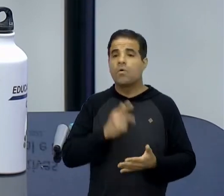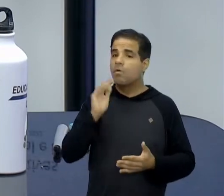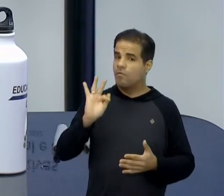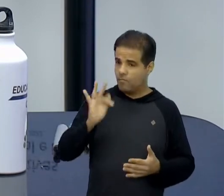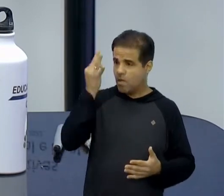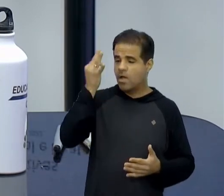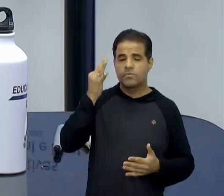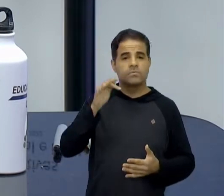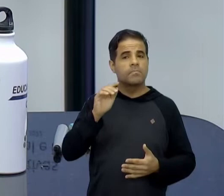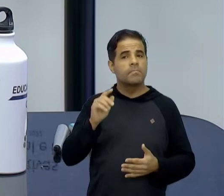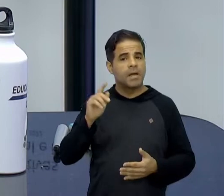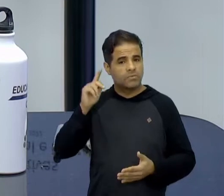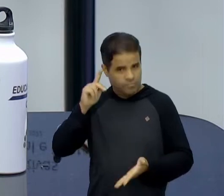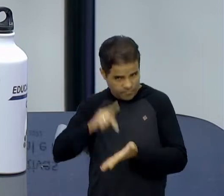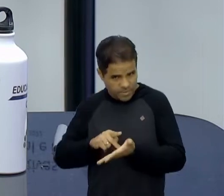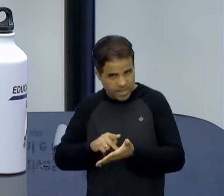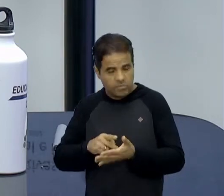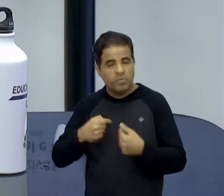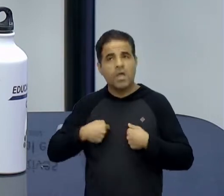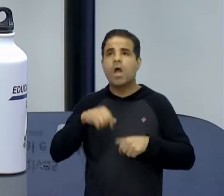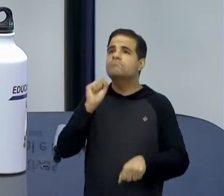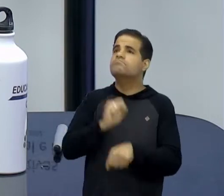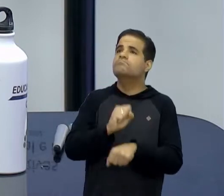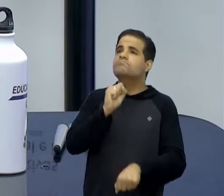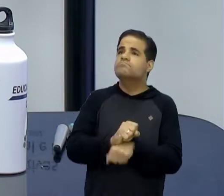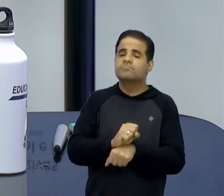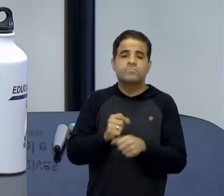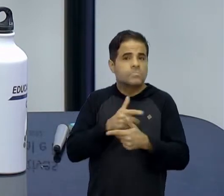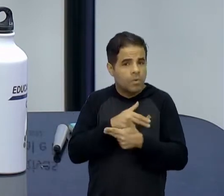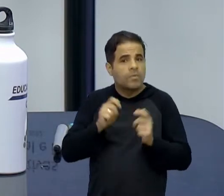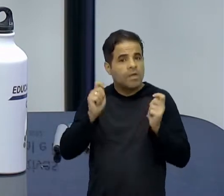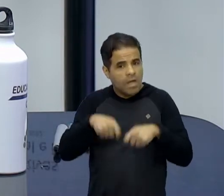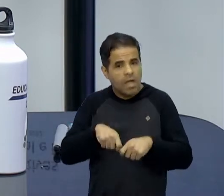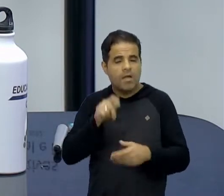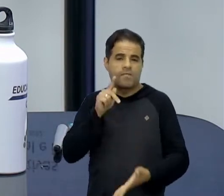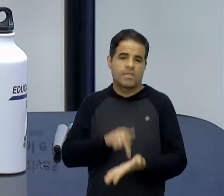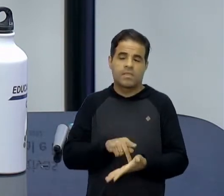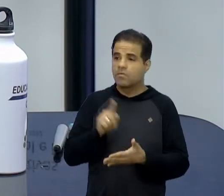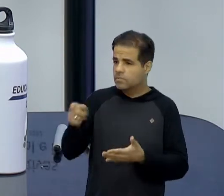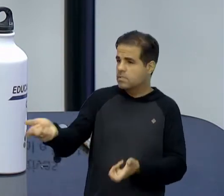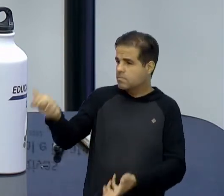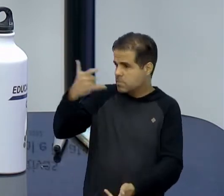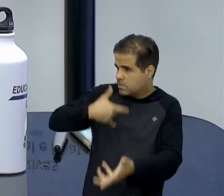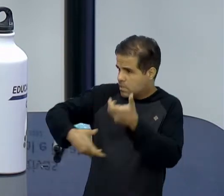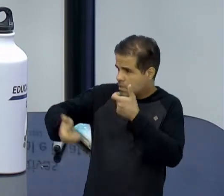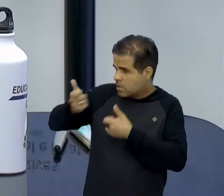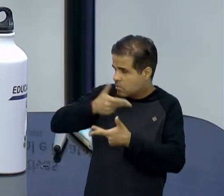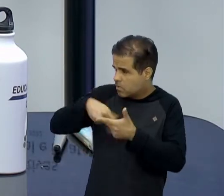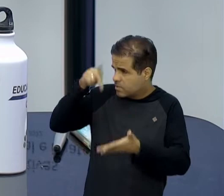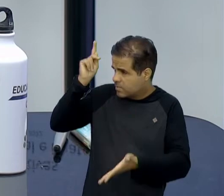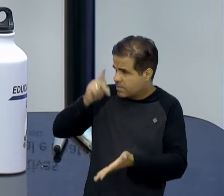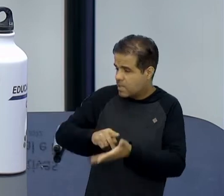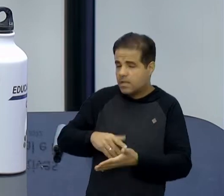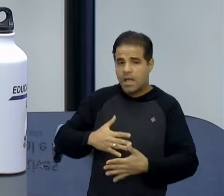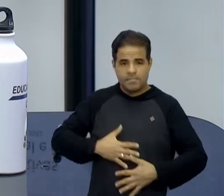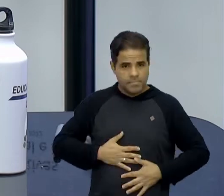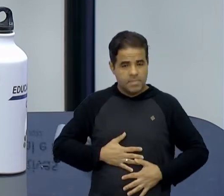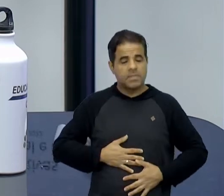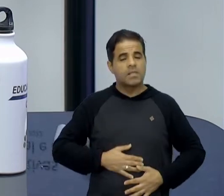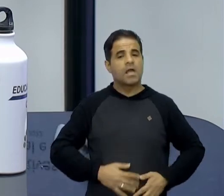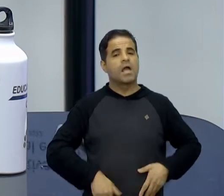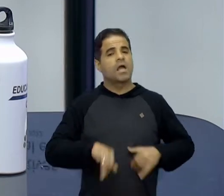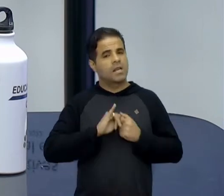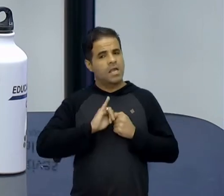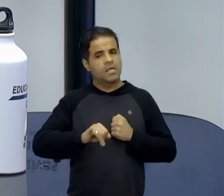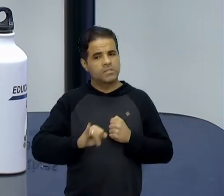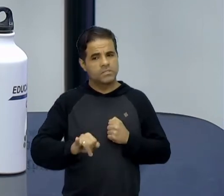falso, mas no fato eu espero que seja algo verdadeiro. Você está me contando algo verdadeiro. Isso. Na minha narrativa,